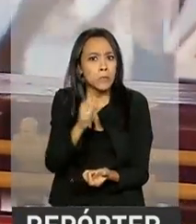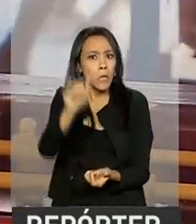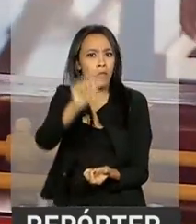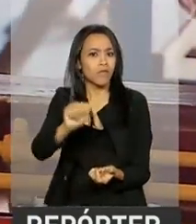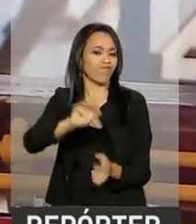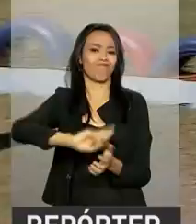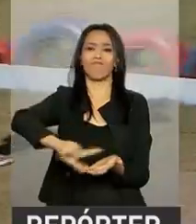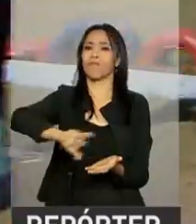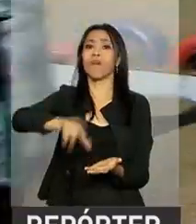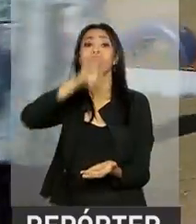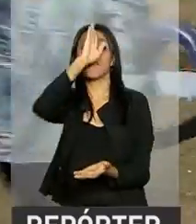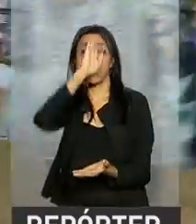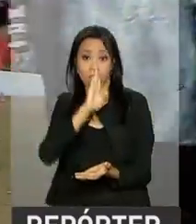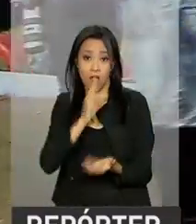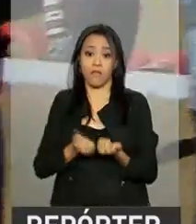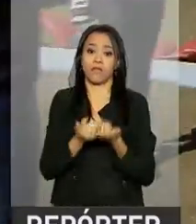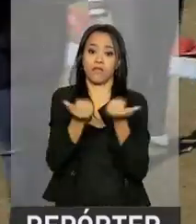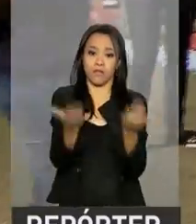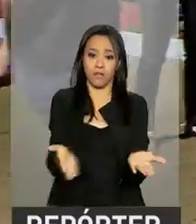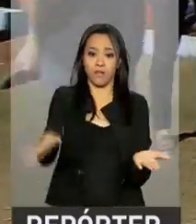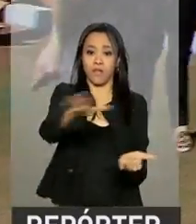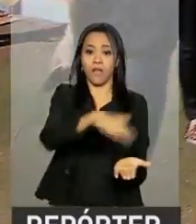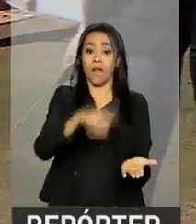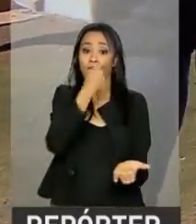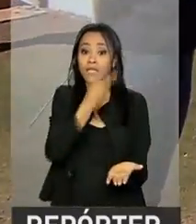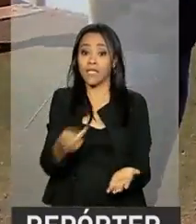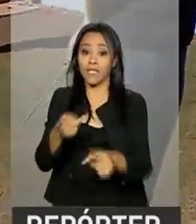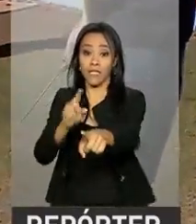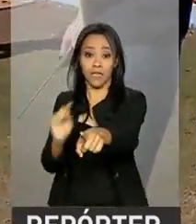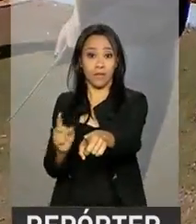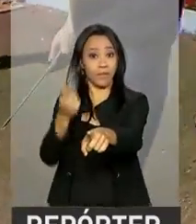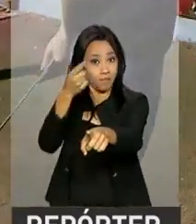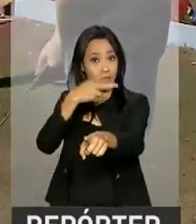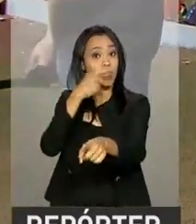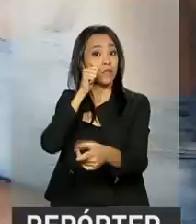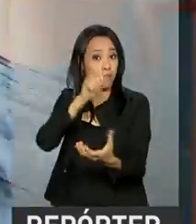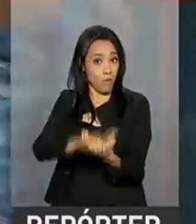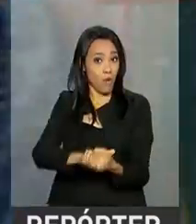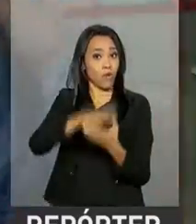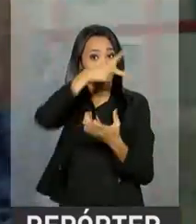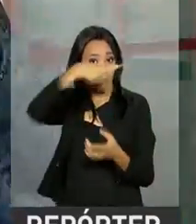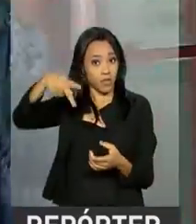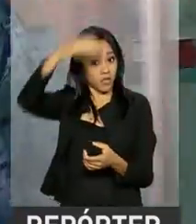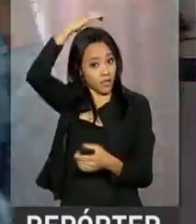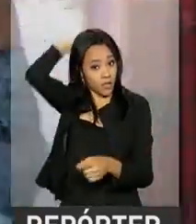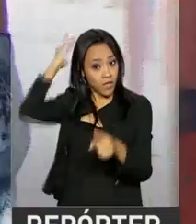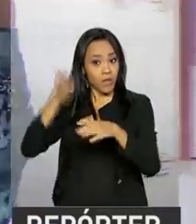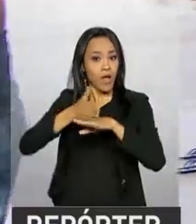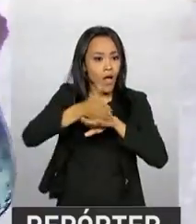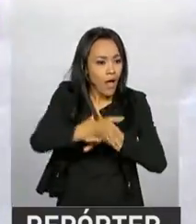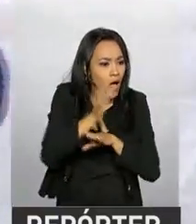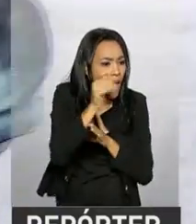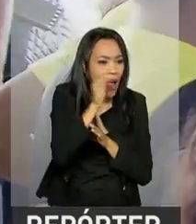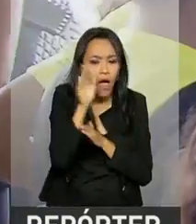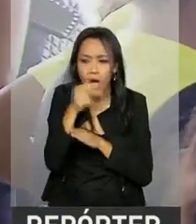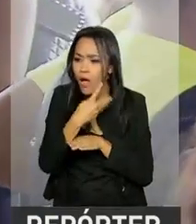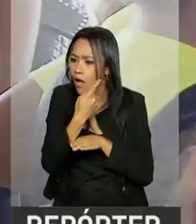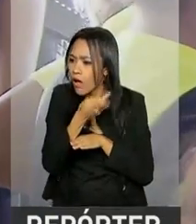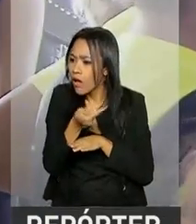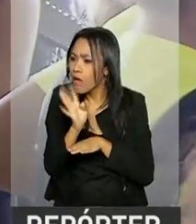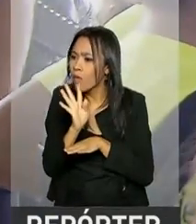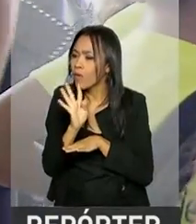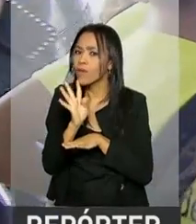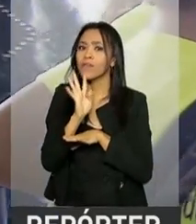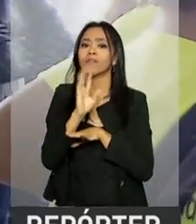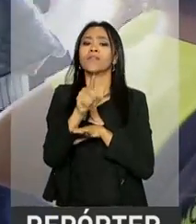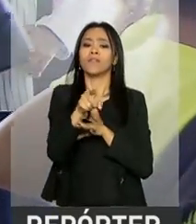a comunidade de graça. A instituição recebeu a visita da primeira-dama Marcela Temer, que conheceu o trabalho desenvolvido. As